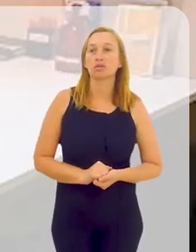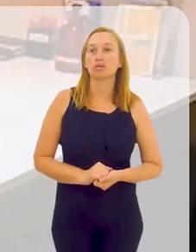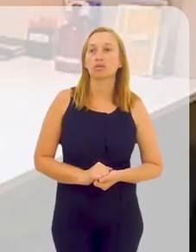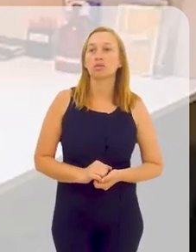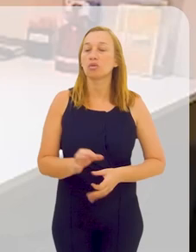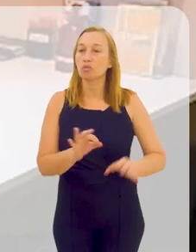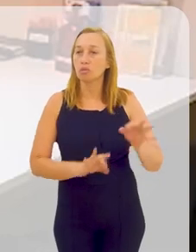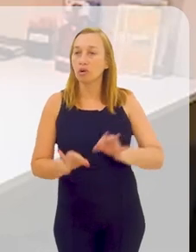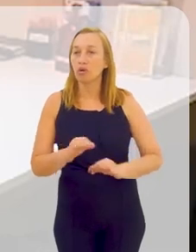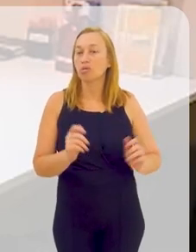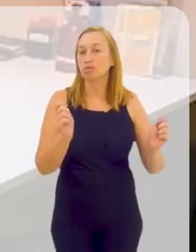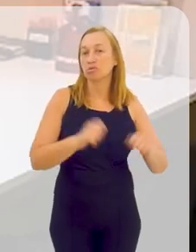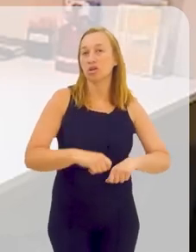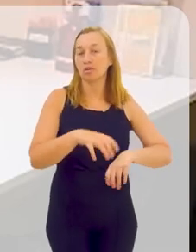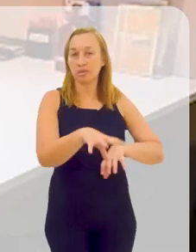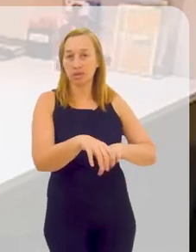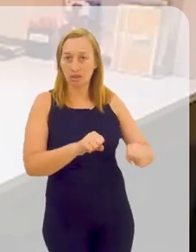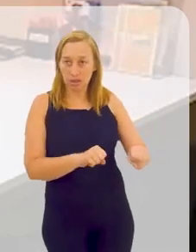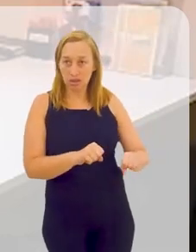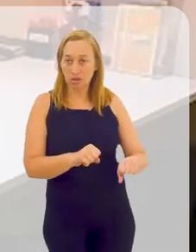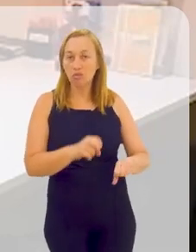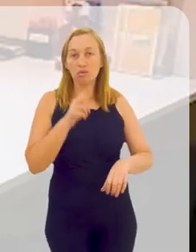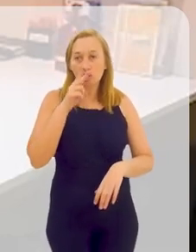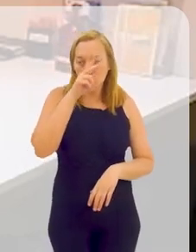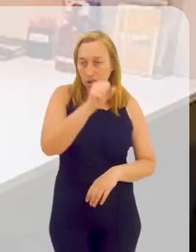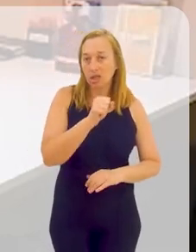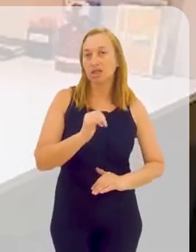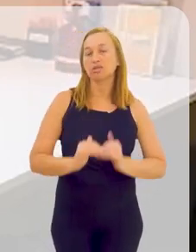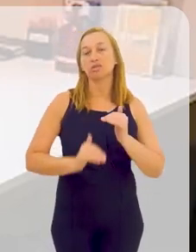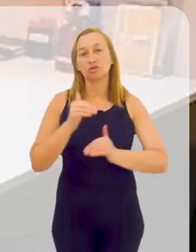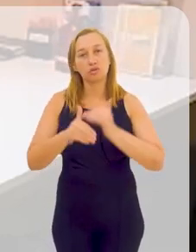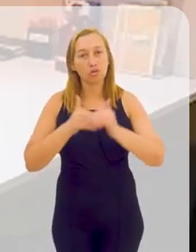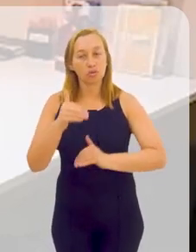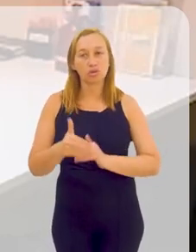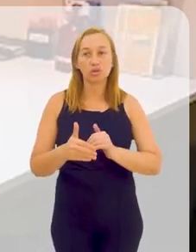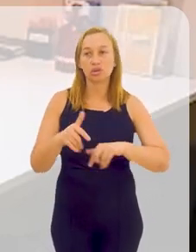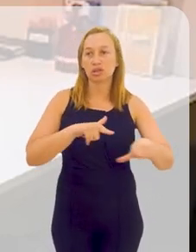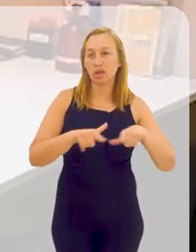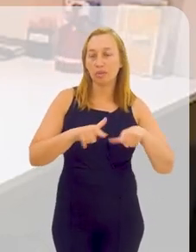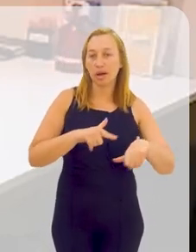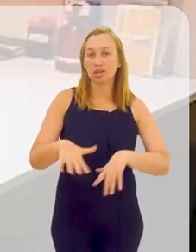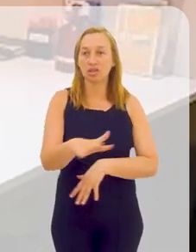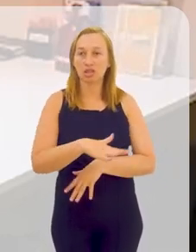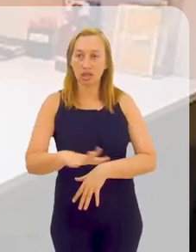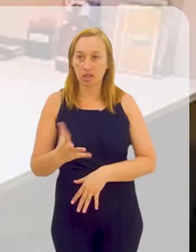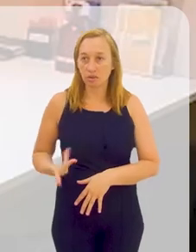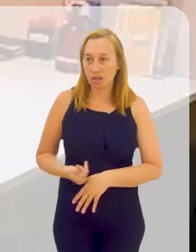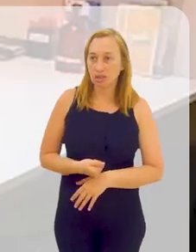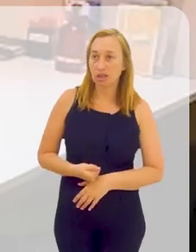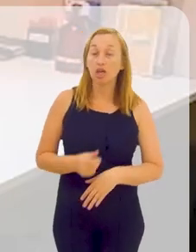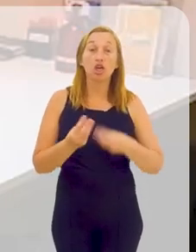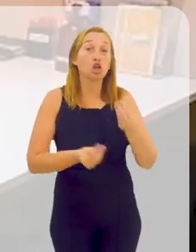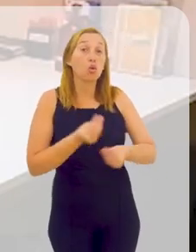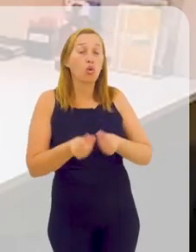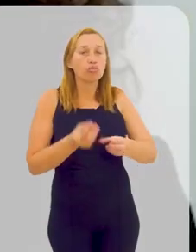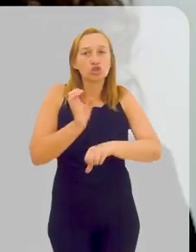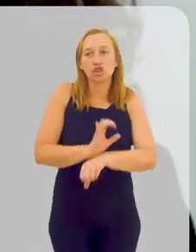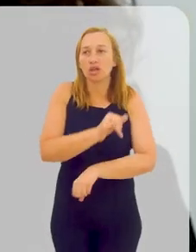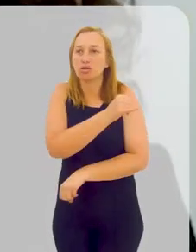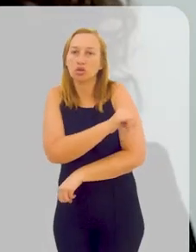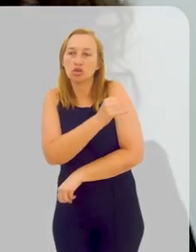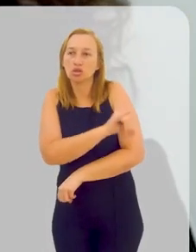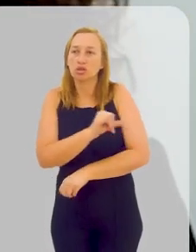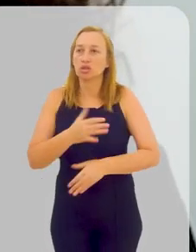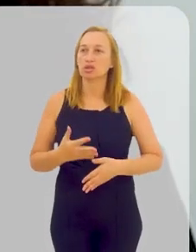por meio de um programa de capacitação que fortaleça o desenvolvimento de empregos no mercado no setor com qualidade e como